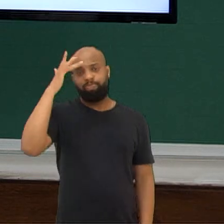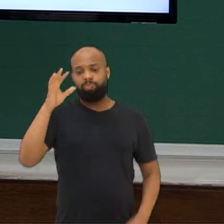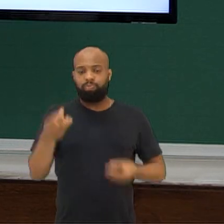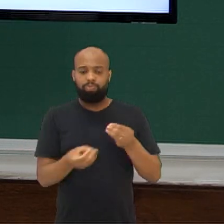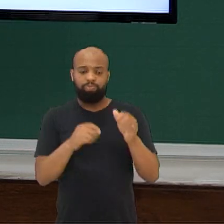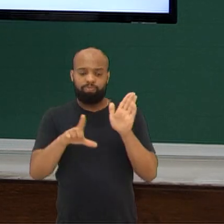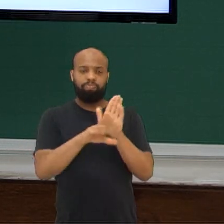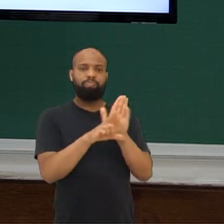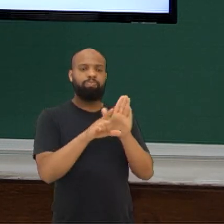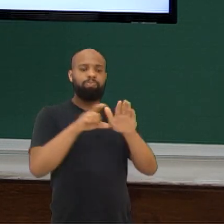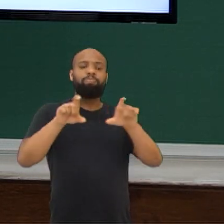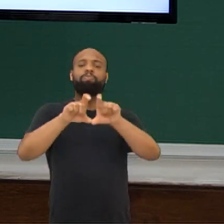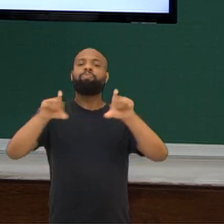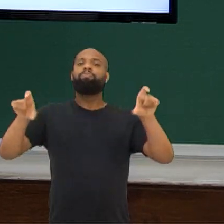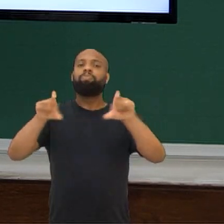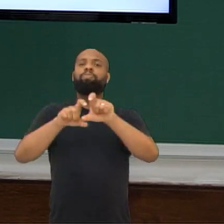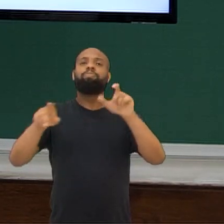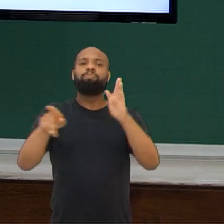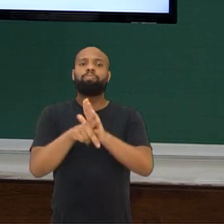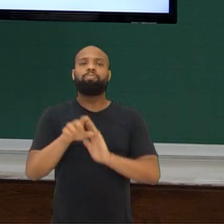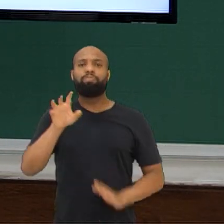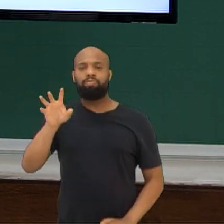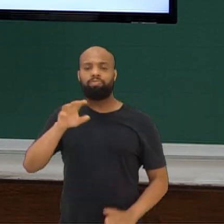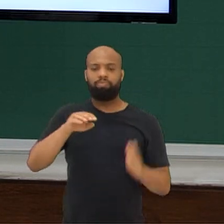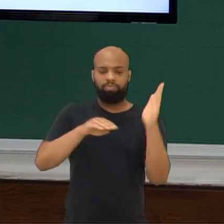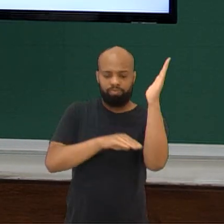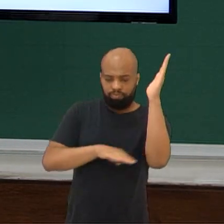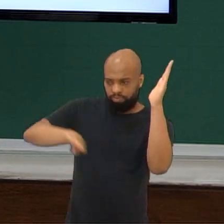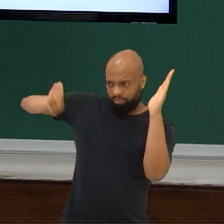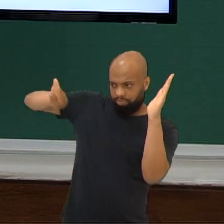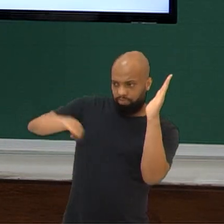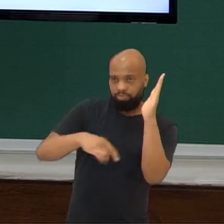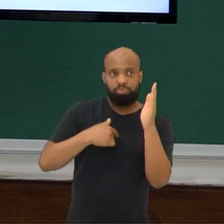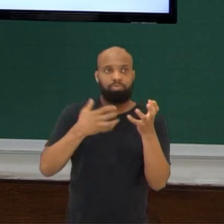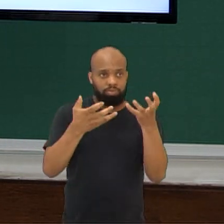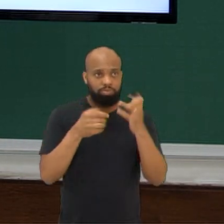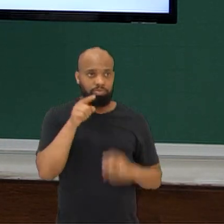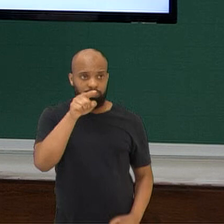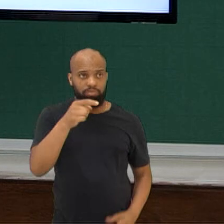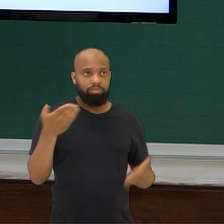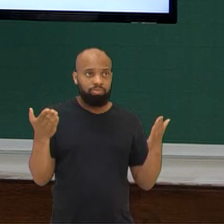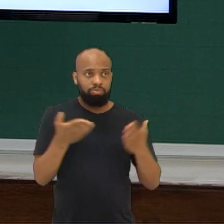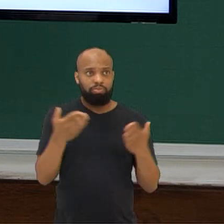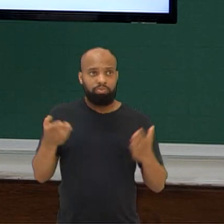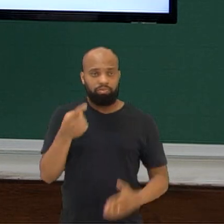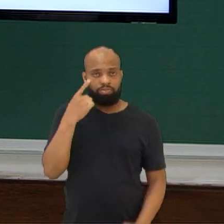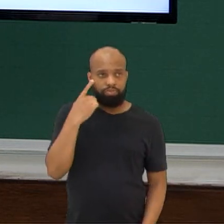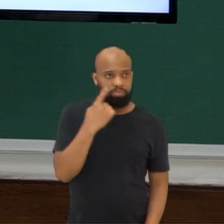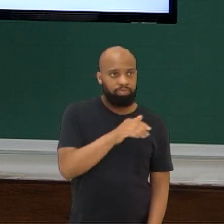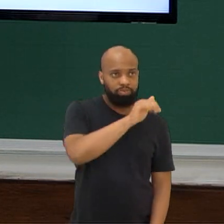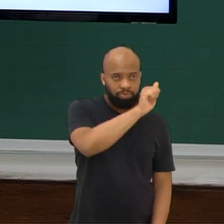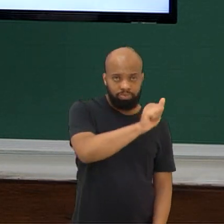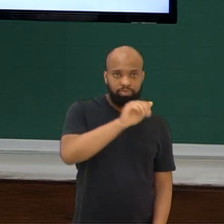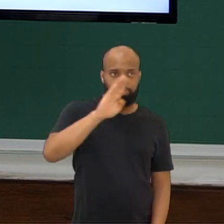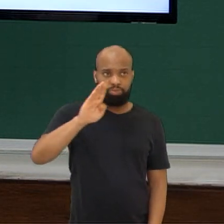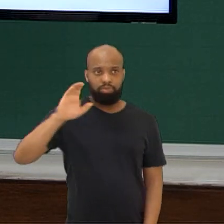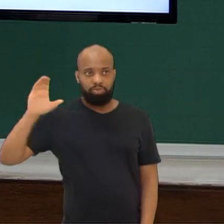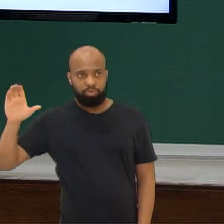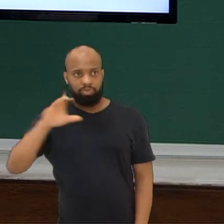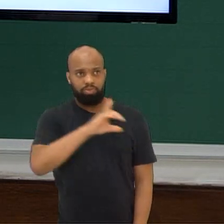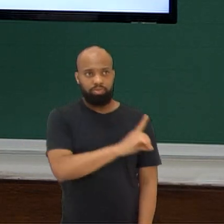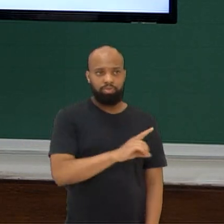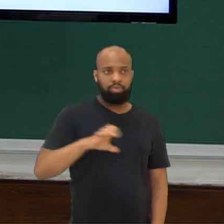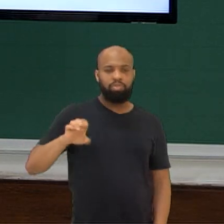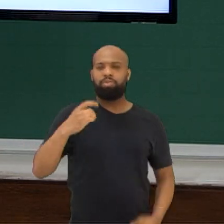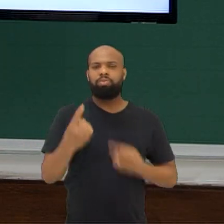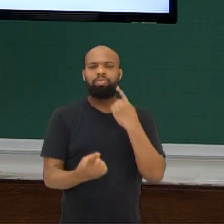formação dessa curva. Eu quero que vocês, olhando para a alternativa A, B, C,